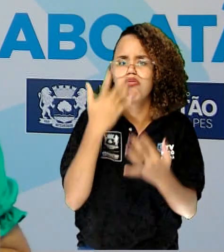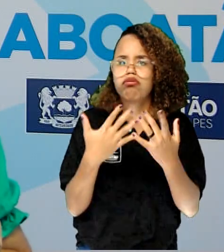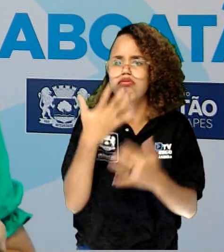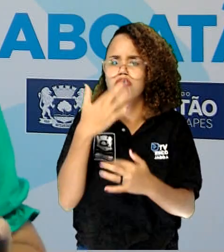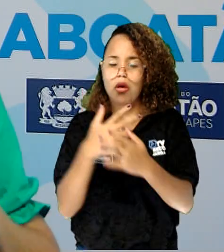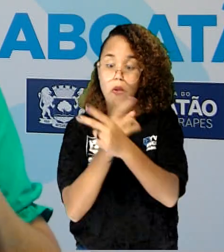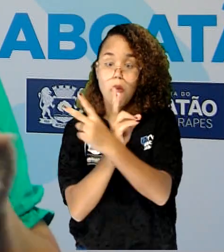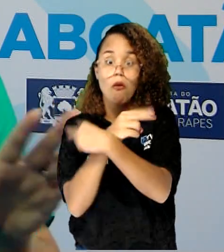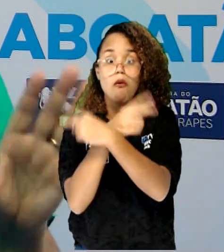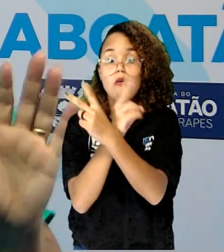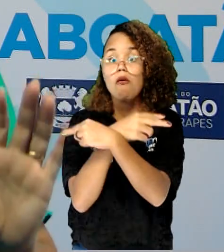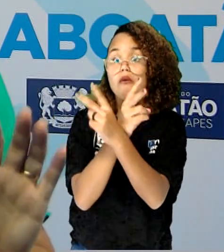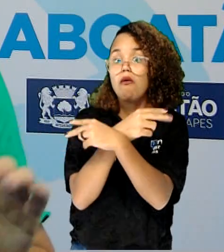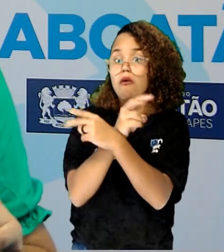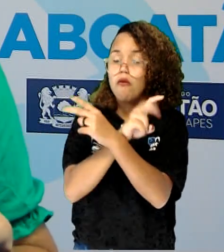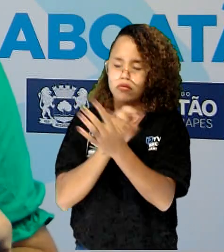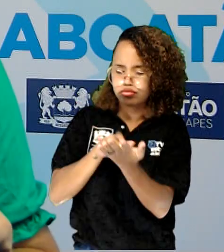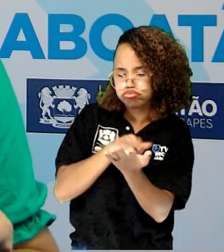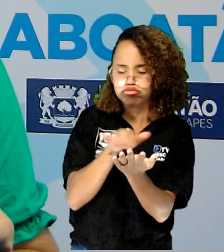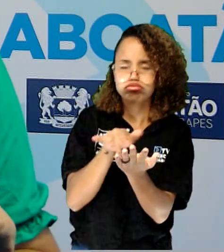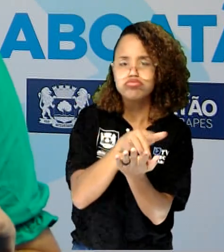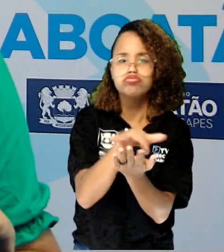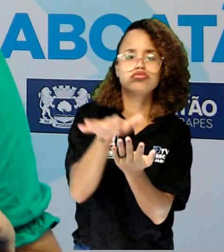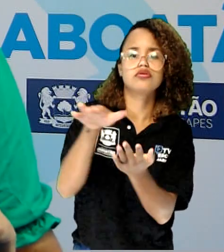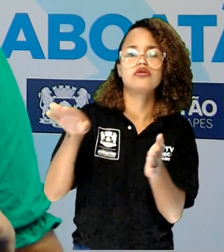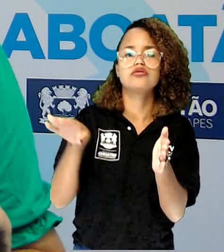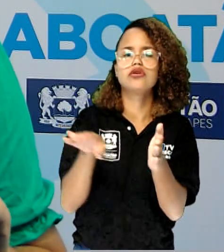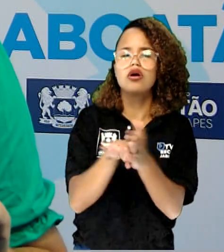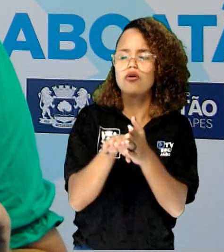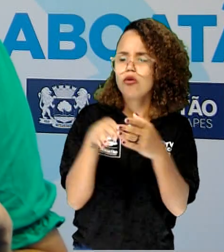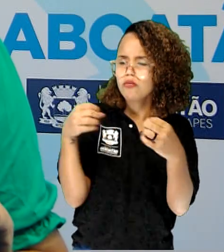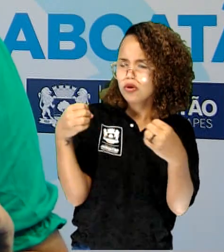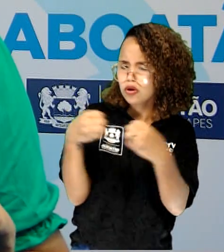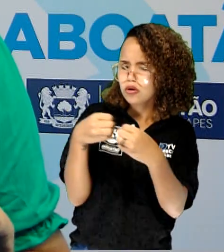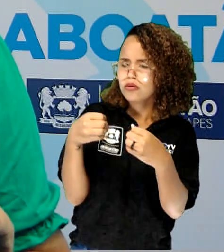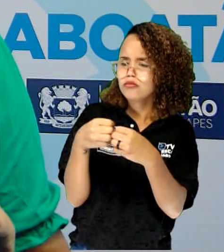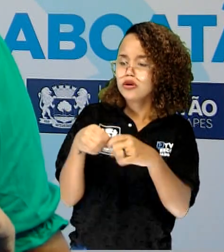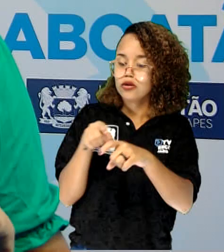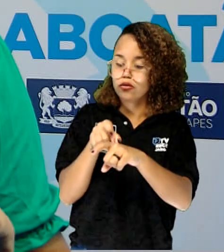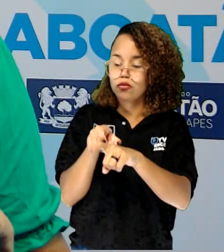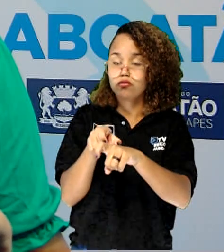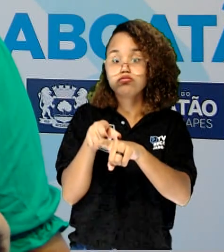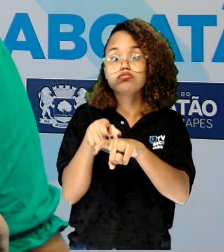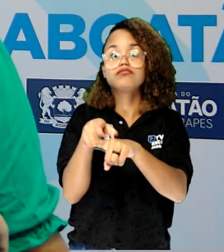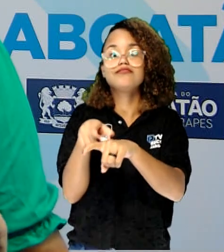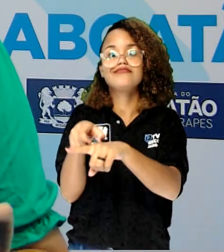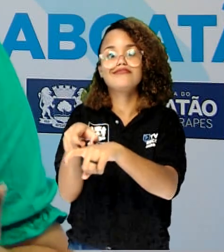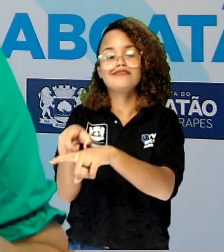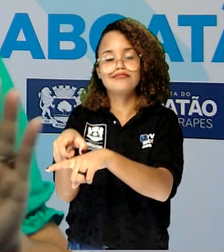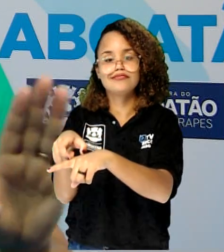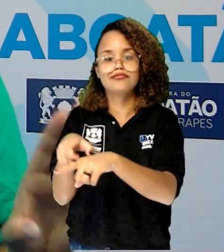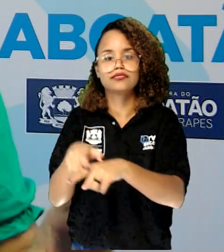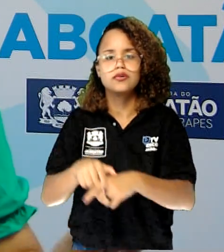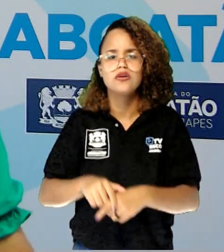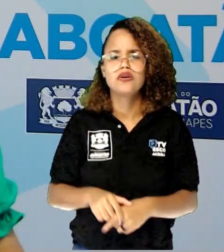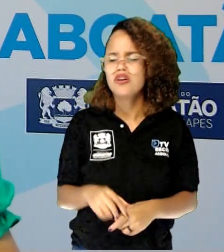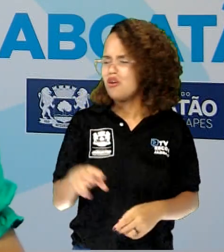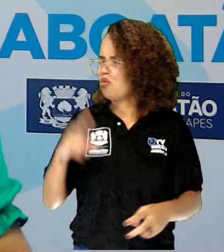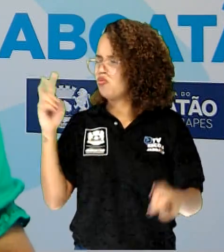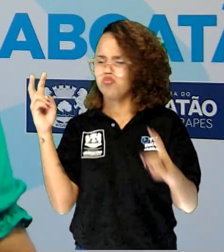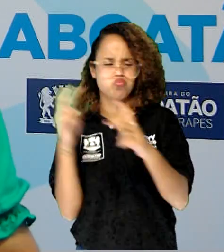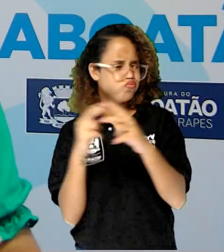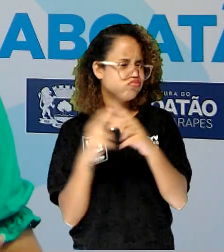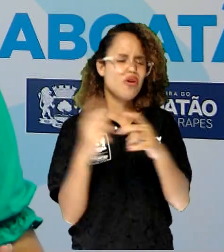por ali, sapateando, e também chegou bem perto um caracol se arrastando. Retomaram o bate-boca